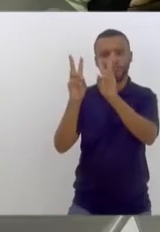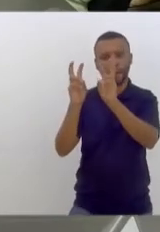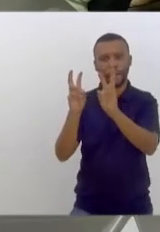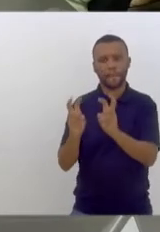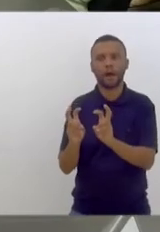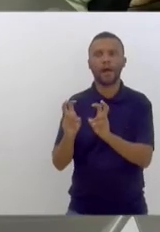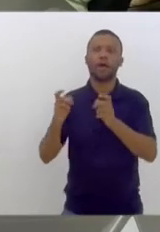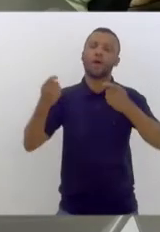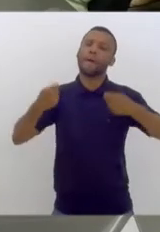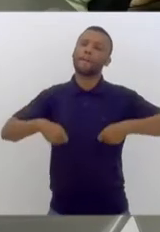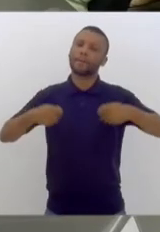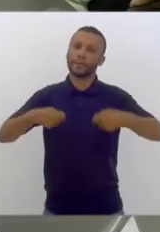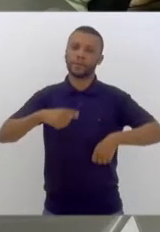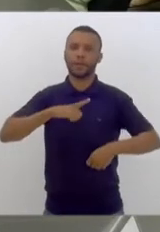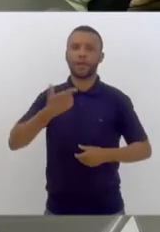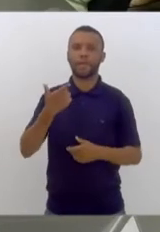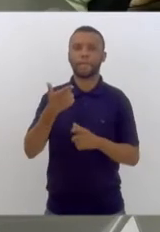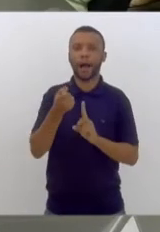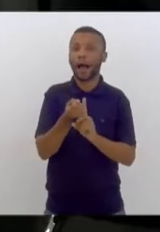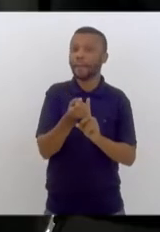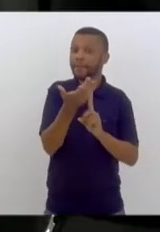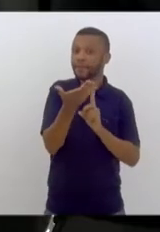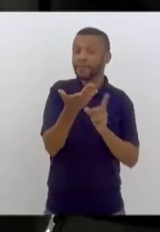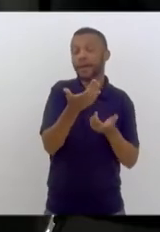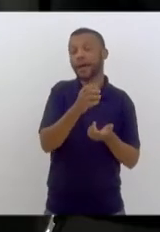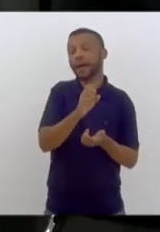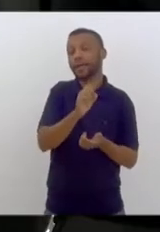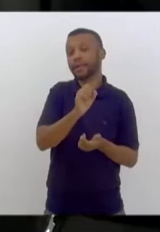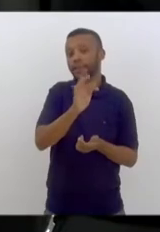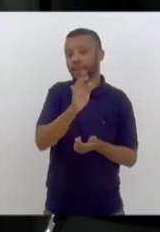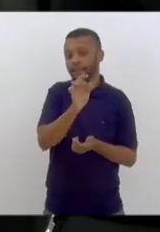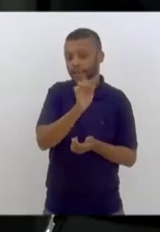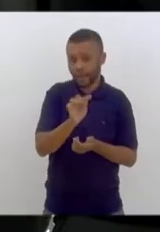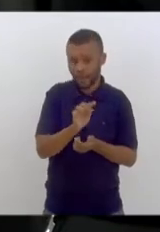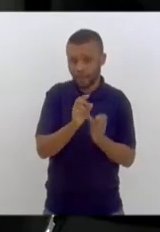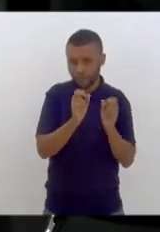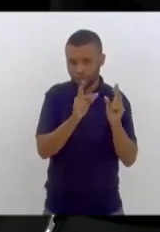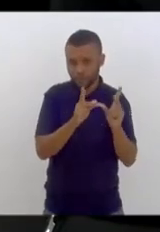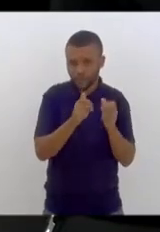que seja uma manifestação da Fazenda. Tá ok?